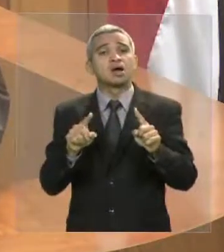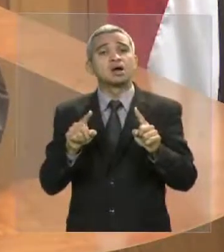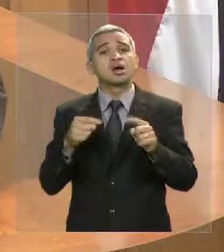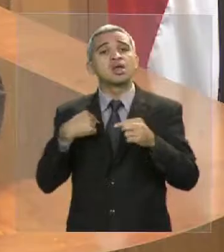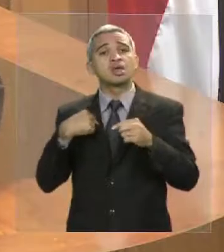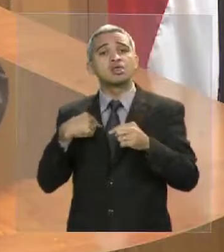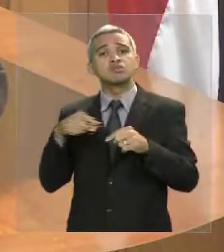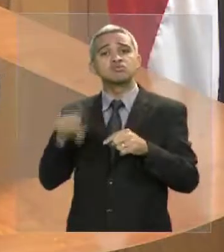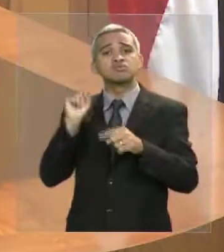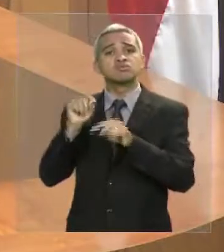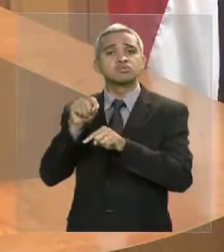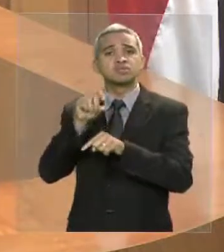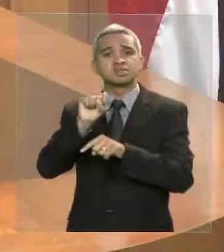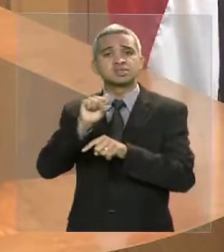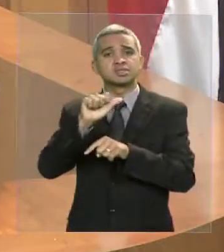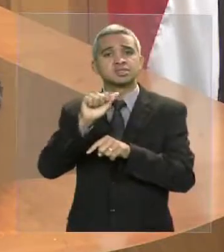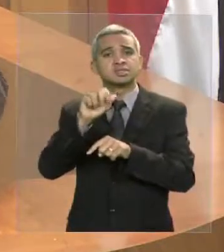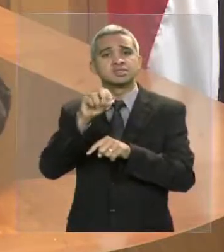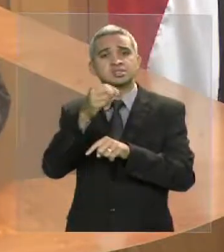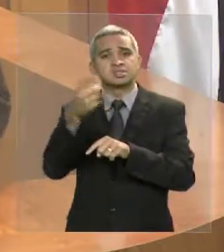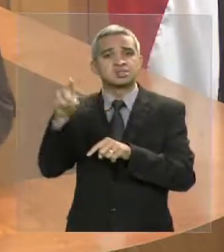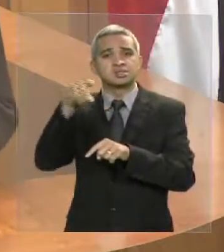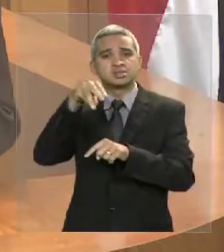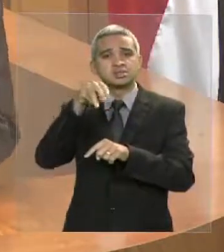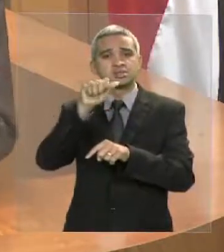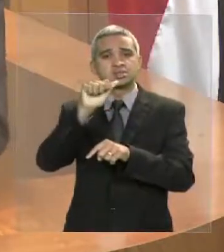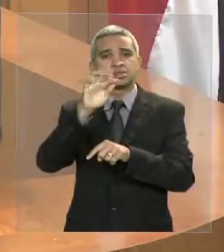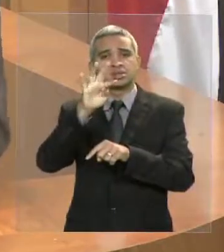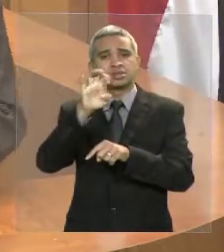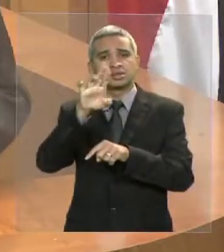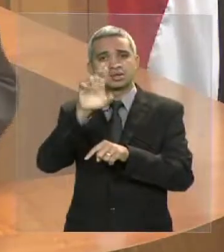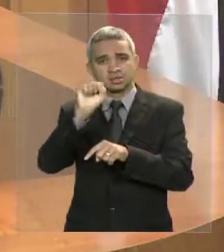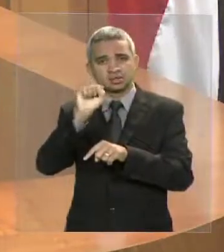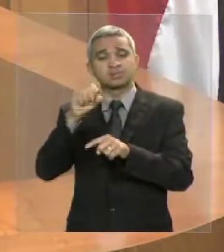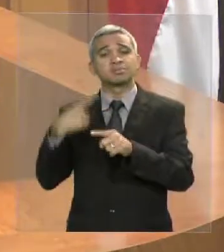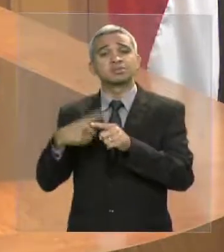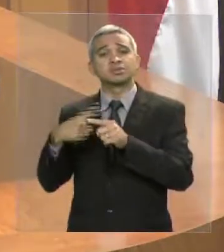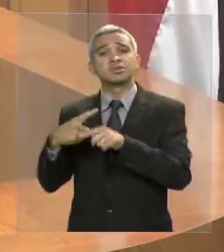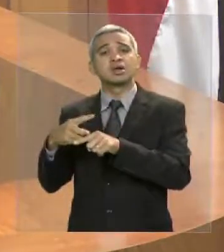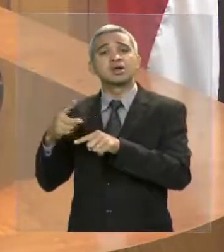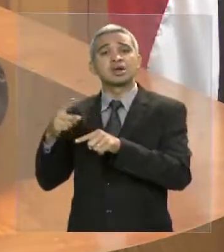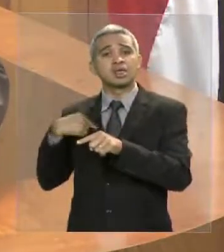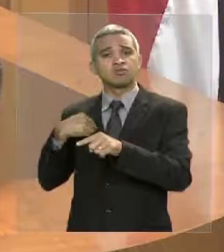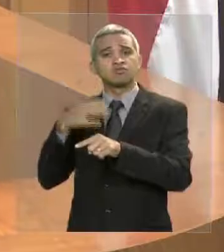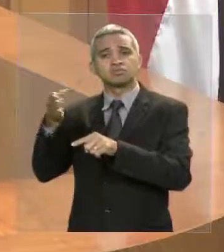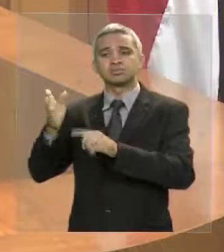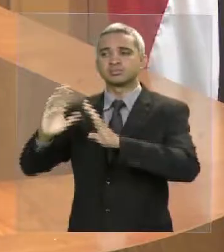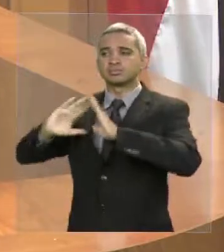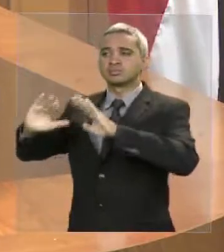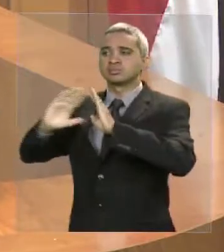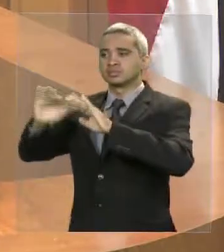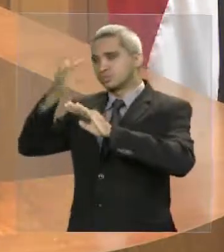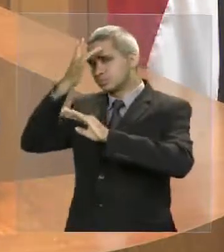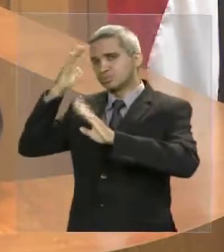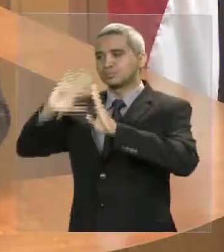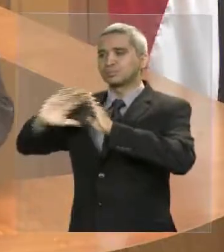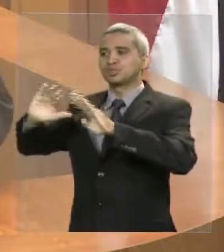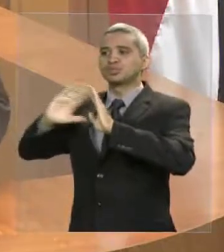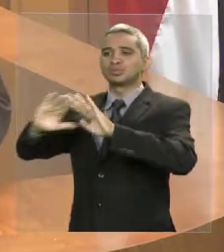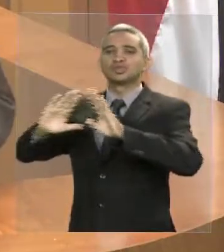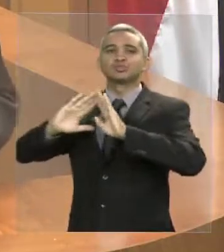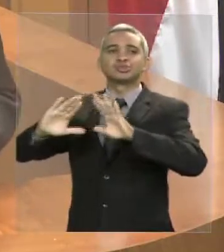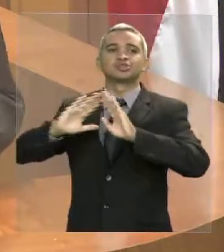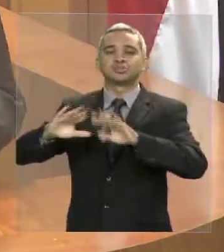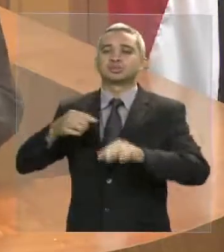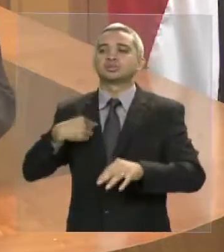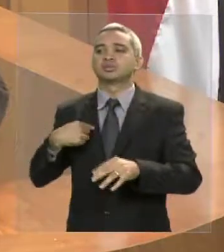como vereadores, como populares, pediram que eu pudesse conversar com a equipe de segurança do governador, com o próprio governador, e